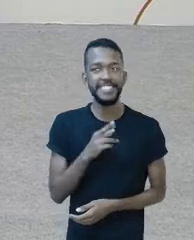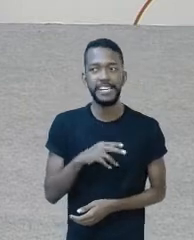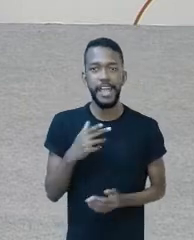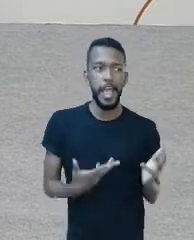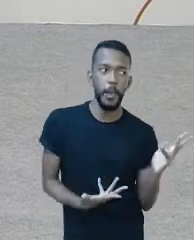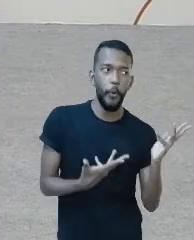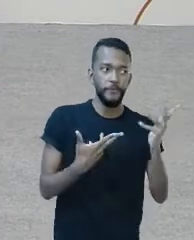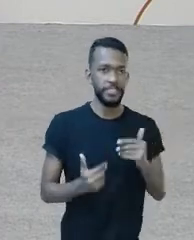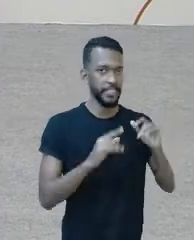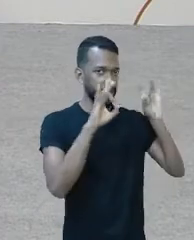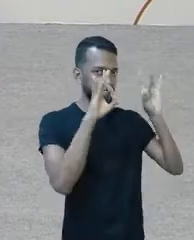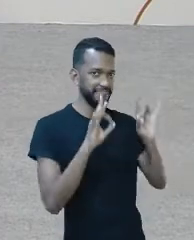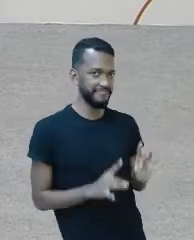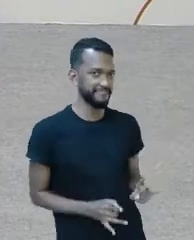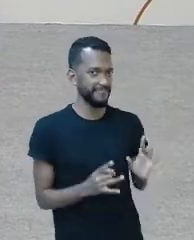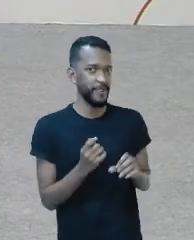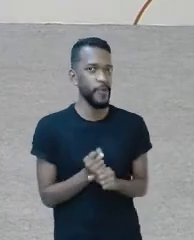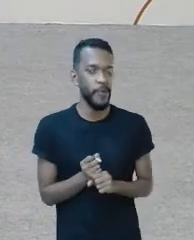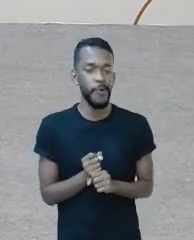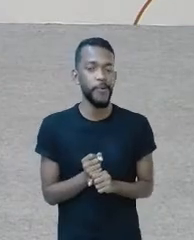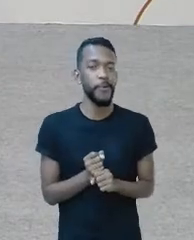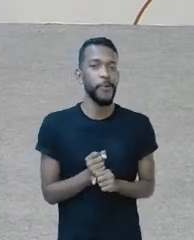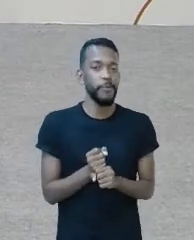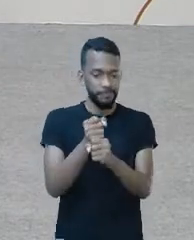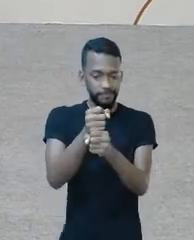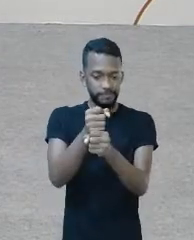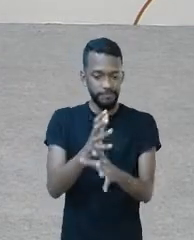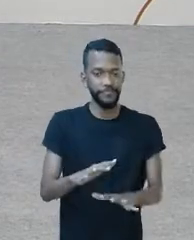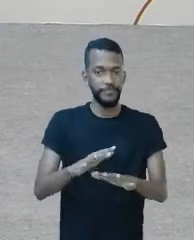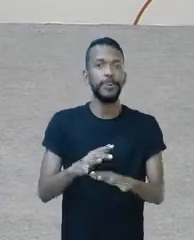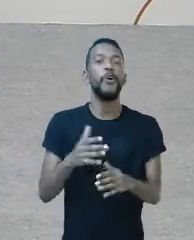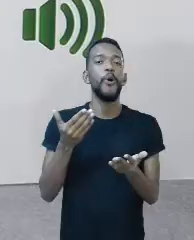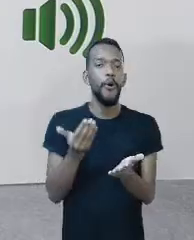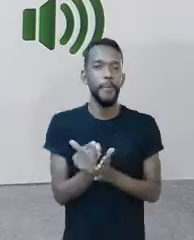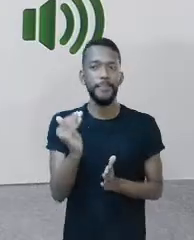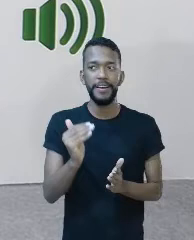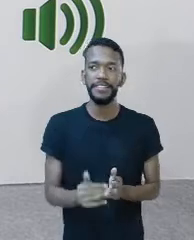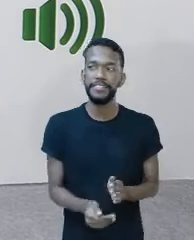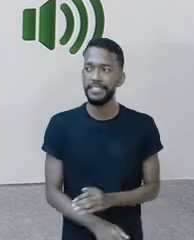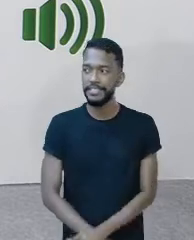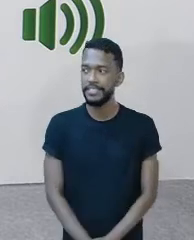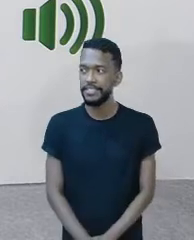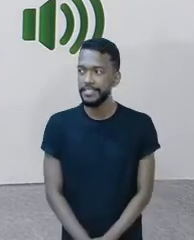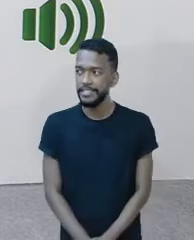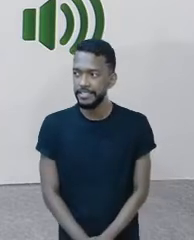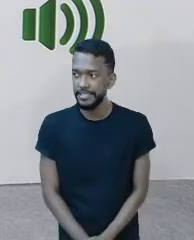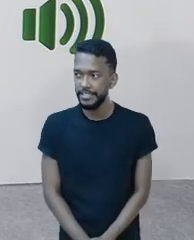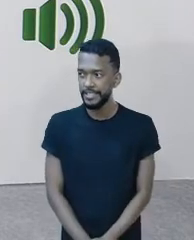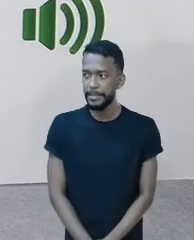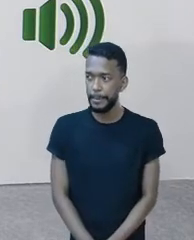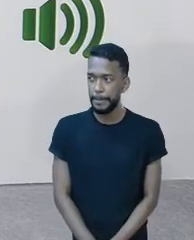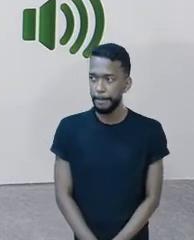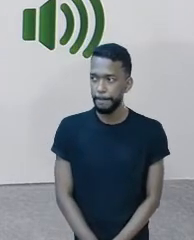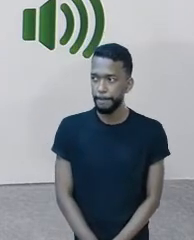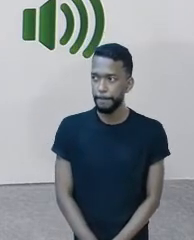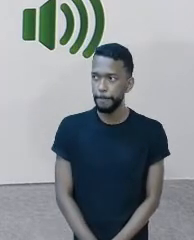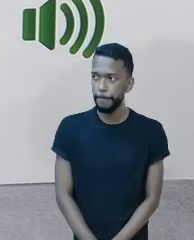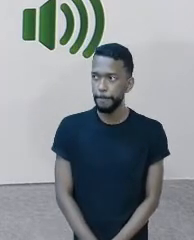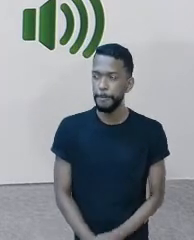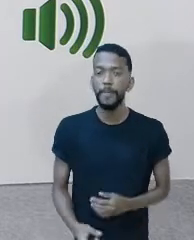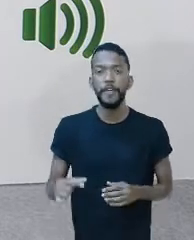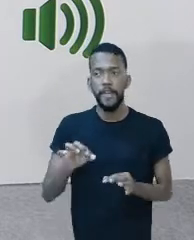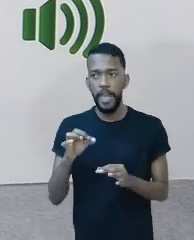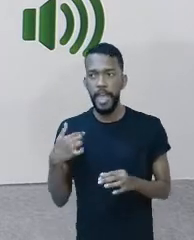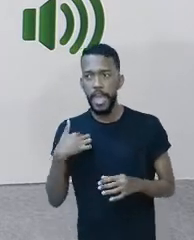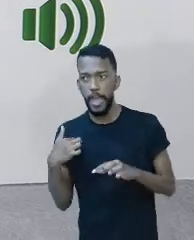nossa convidada. Vamos lá, Sandra. Joga aí, tenta tirar, fazer a maior quantidade de pontos, tá bom? Tá. Vamos lá. Aí no caso eu faço uma